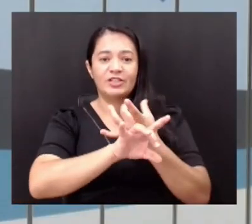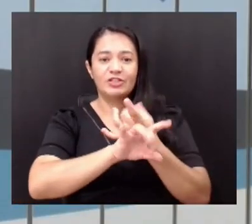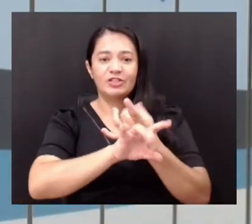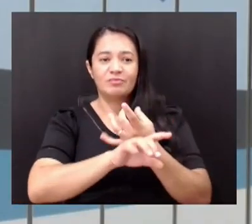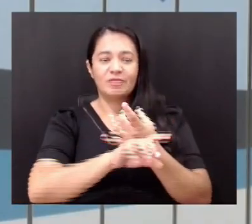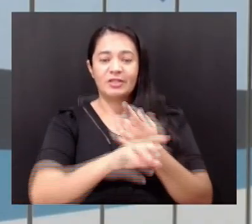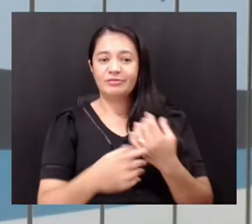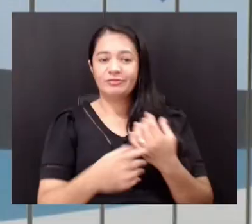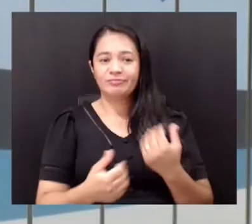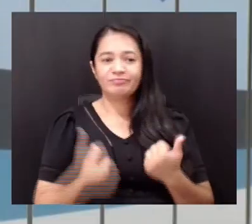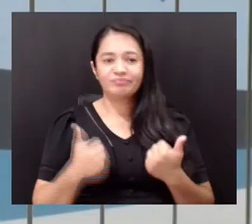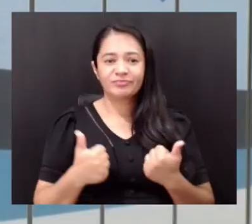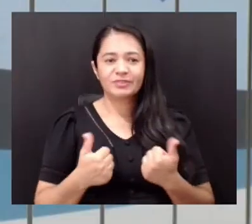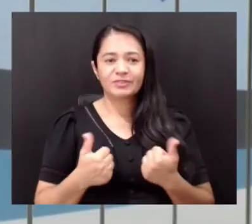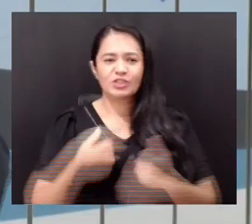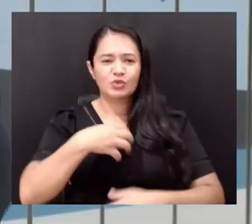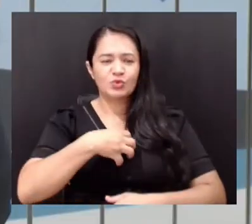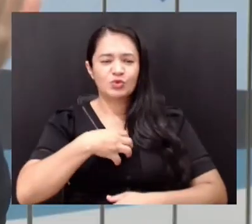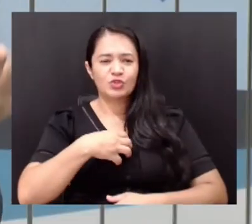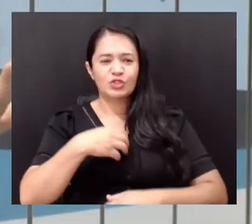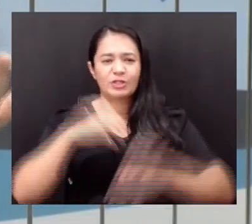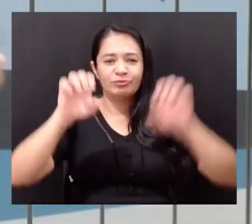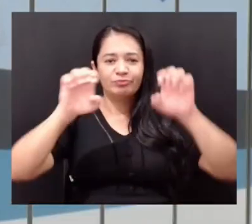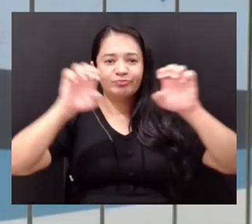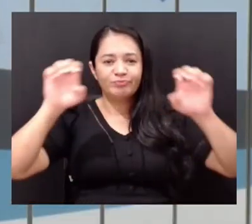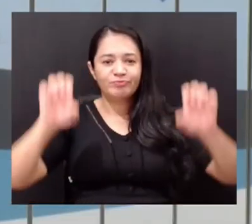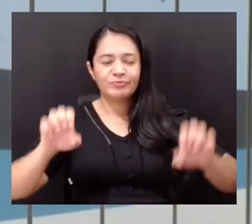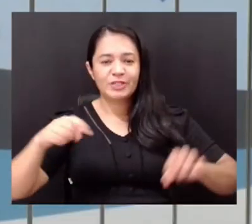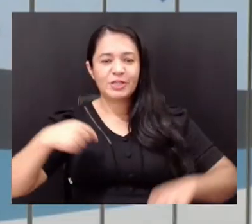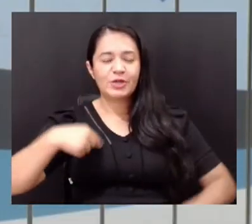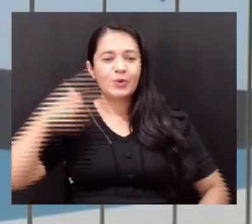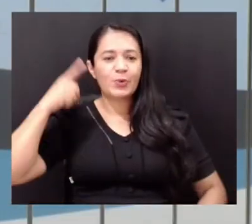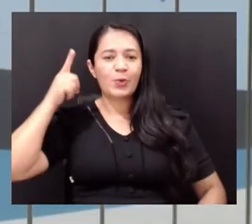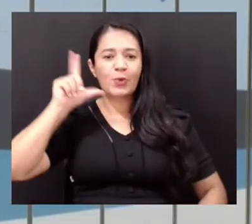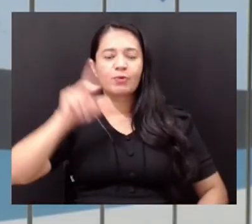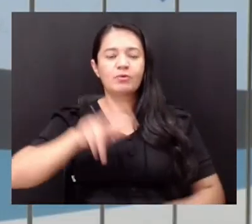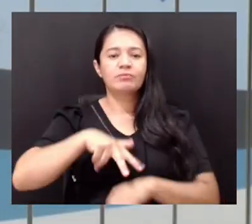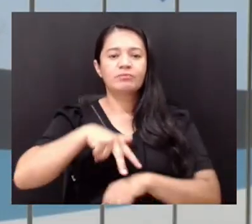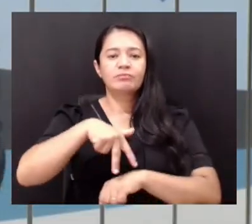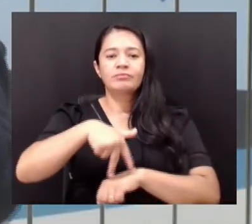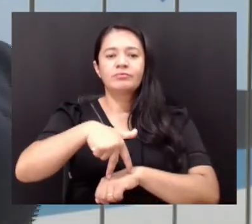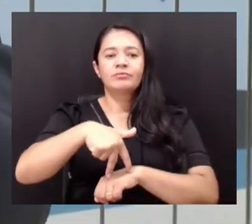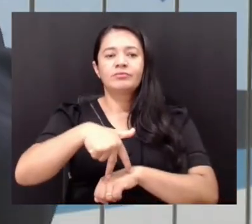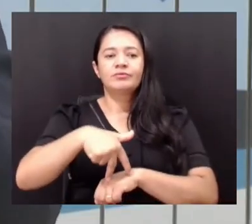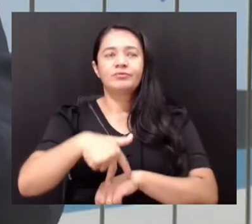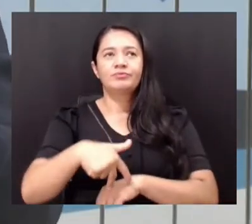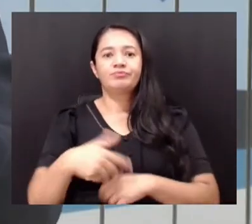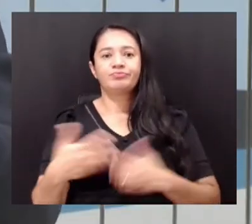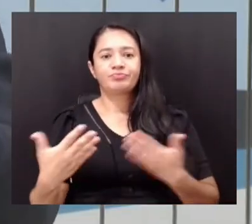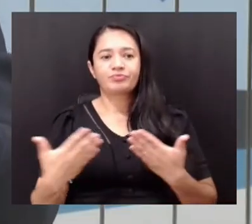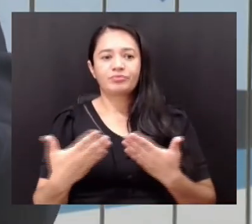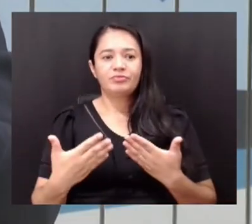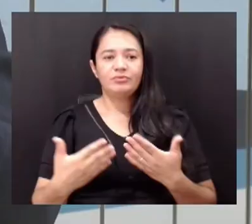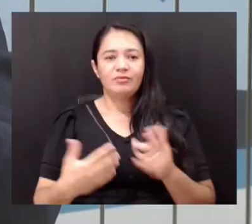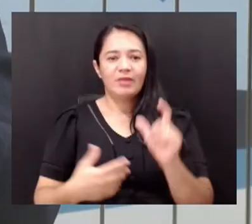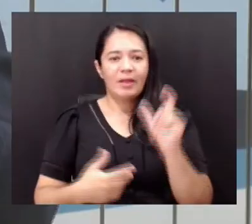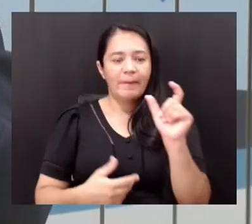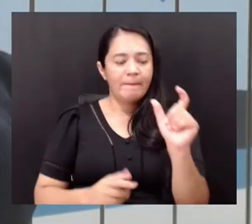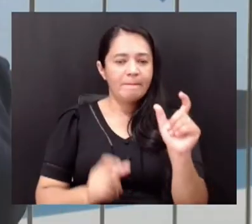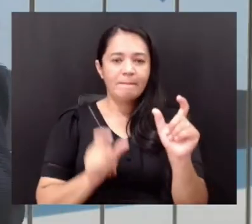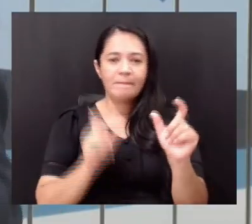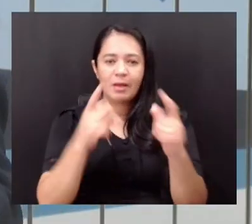forma estruturada, em que eu consigo me colocar. Hoje não existe palavras violentas depois que você